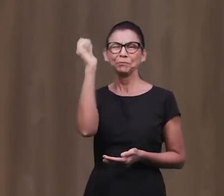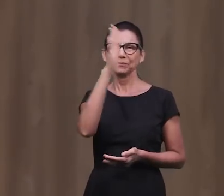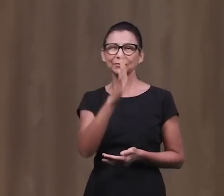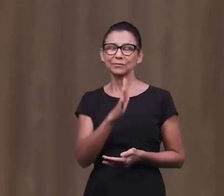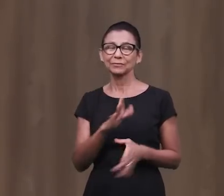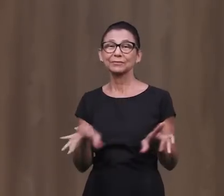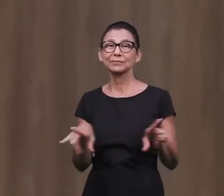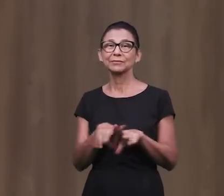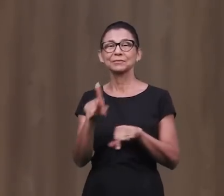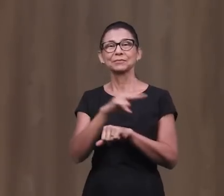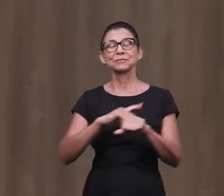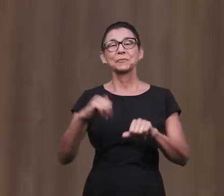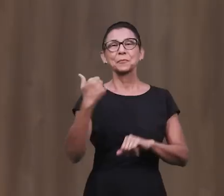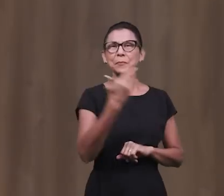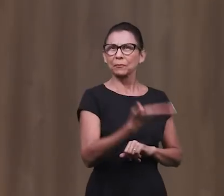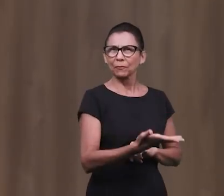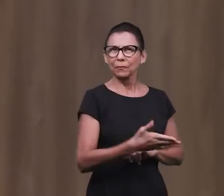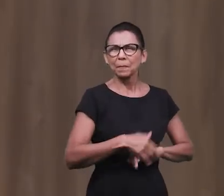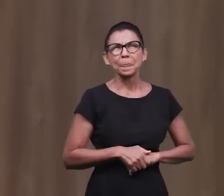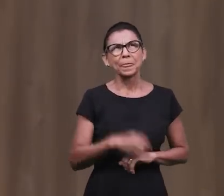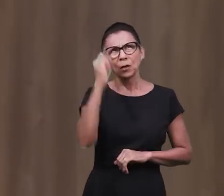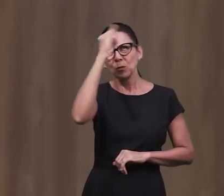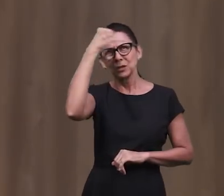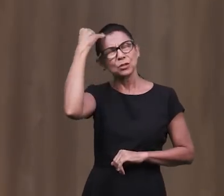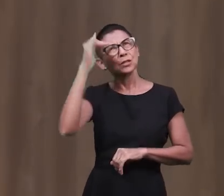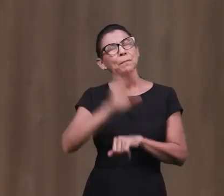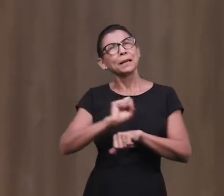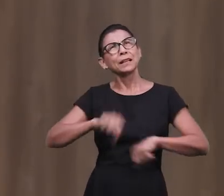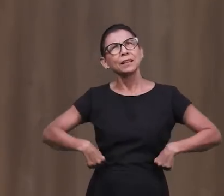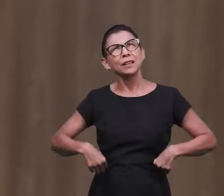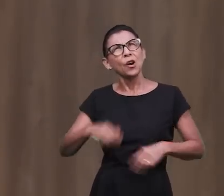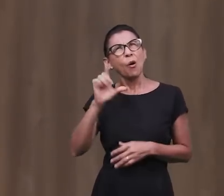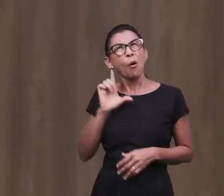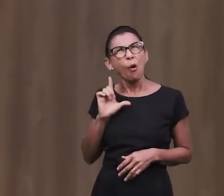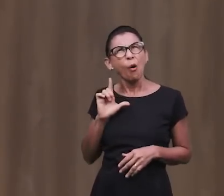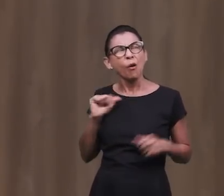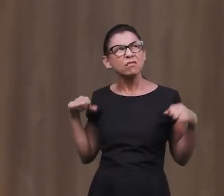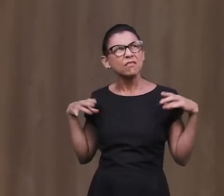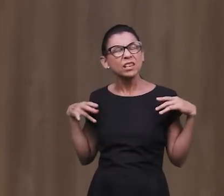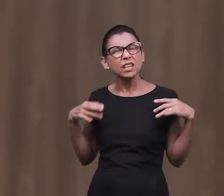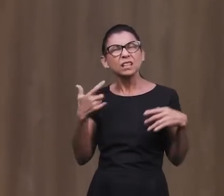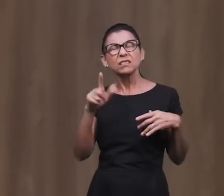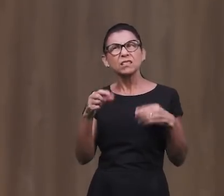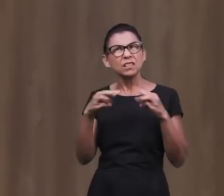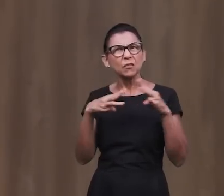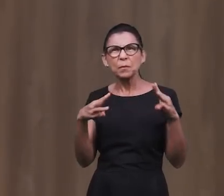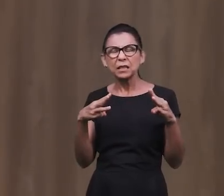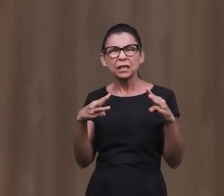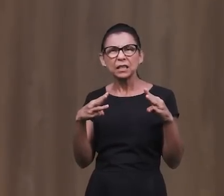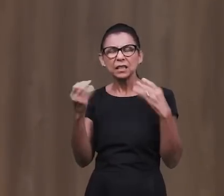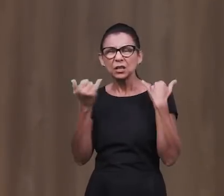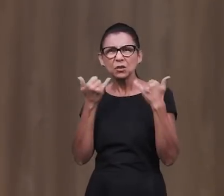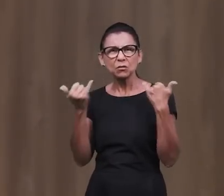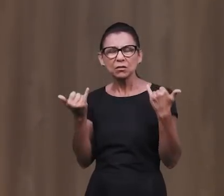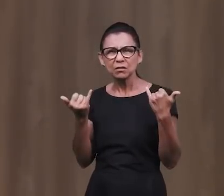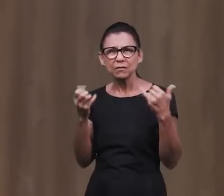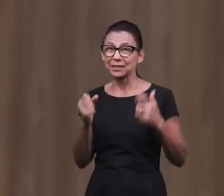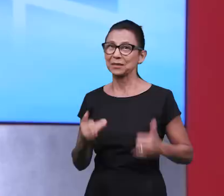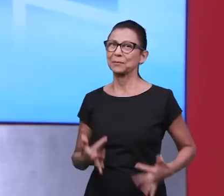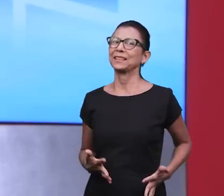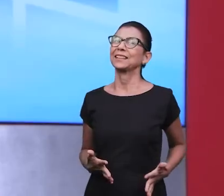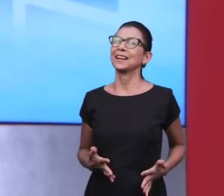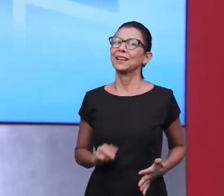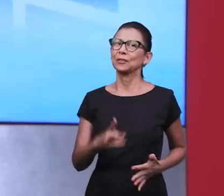Cristã Maranata pelo Brasil e também no exterior. Mas, irmão Jorge, peraí, ontem foi feriado, não teve Manaí News? Vou te